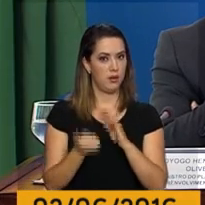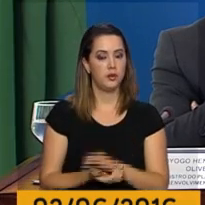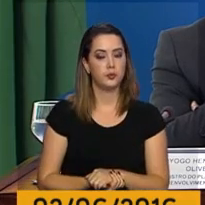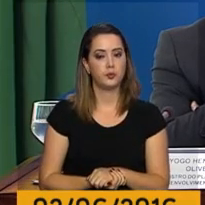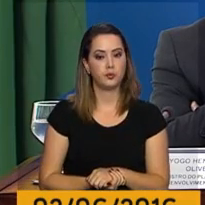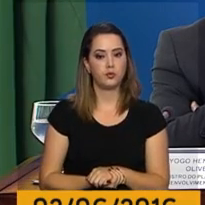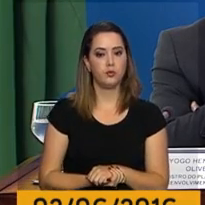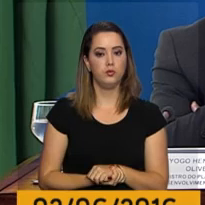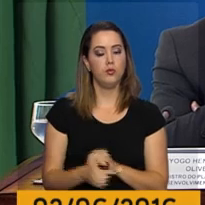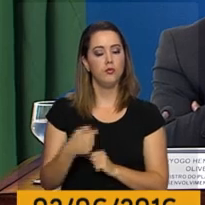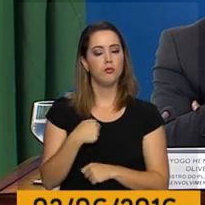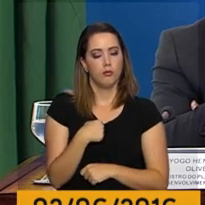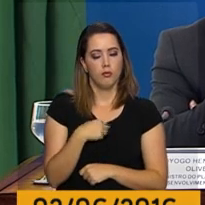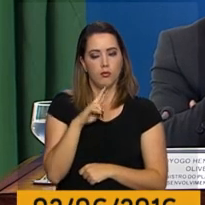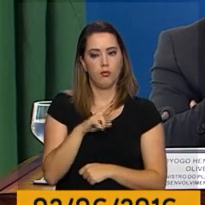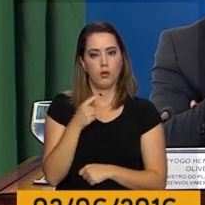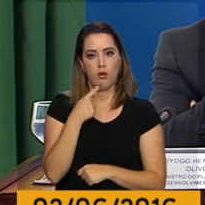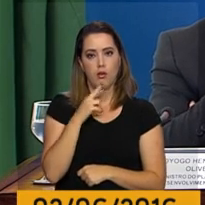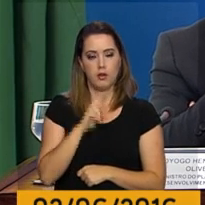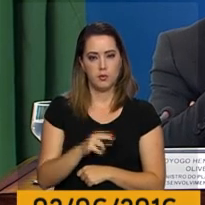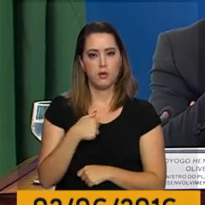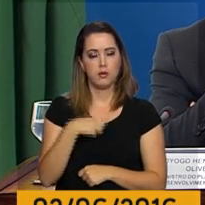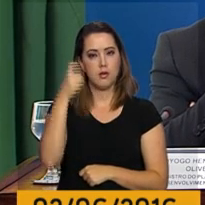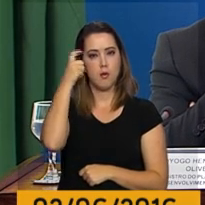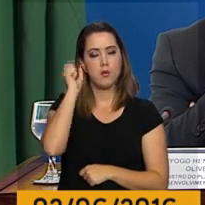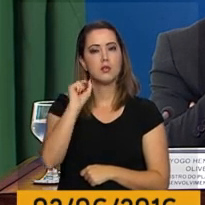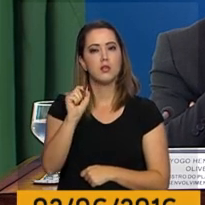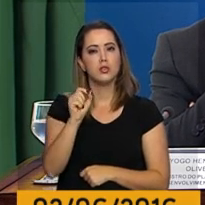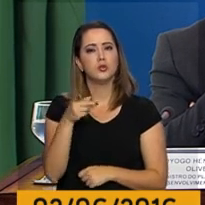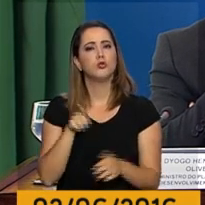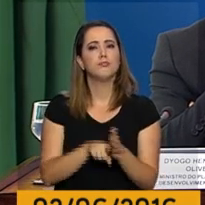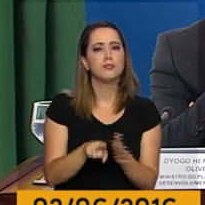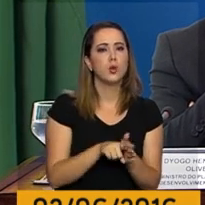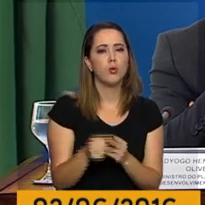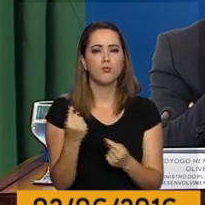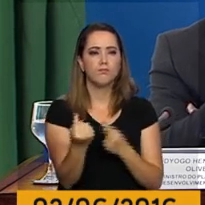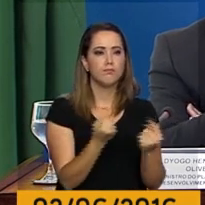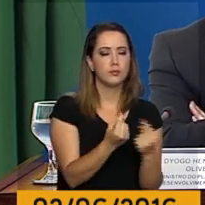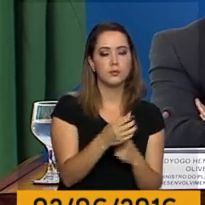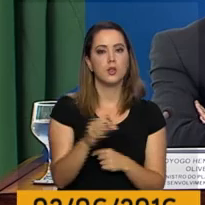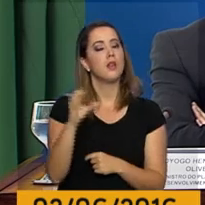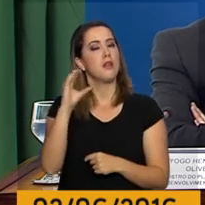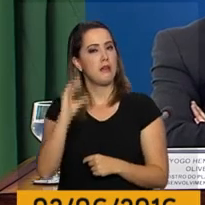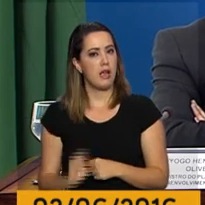Veja, eu penso que se nós consultássemos cada cidadão brasileiro neste momento,